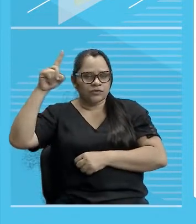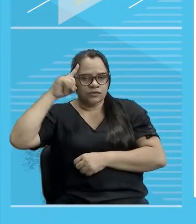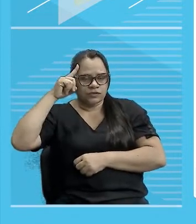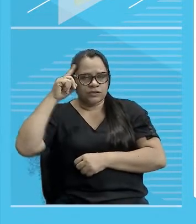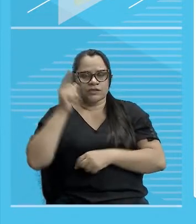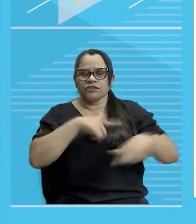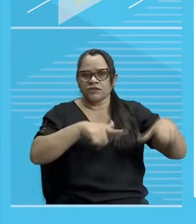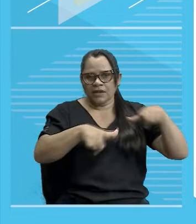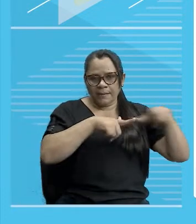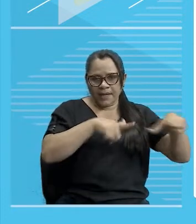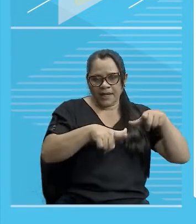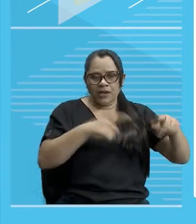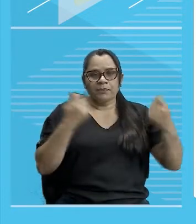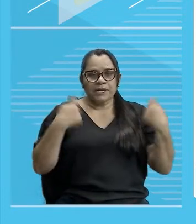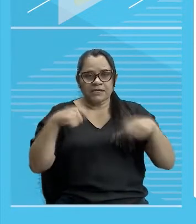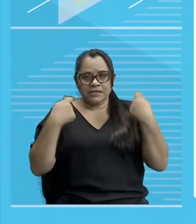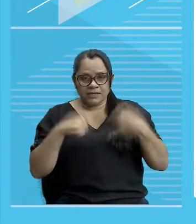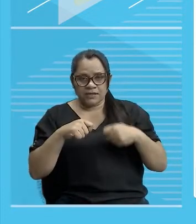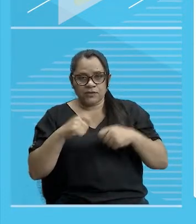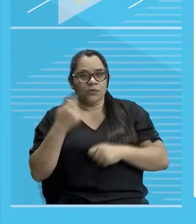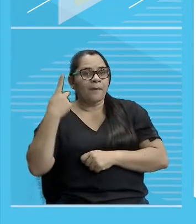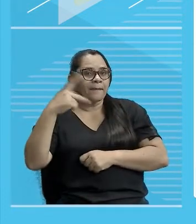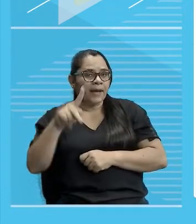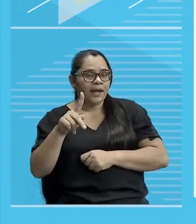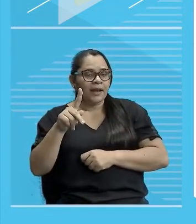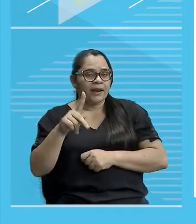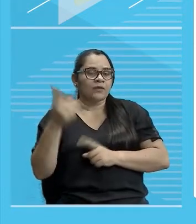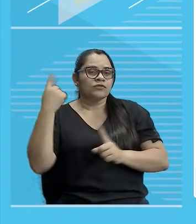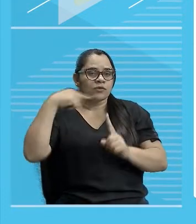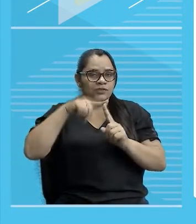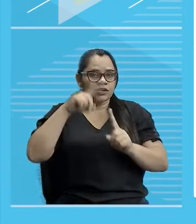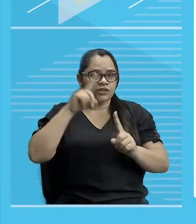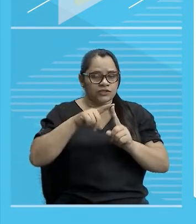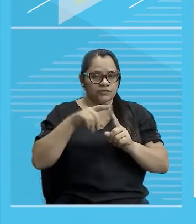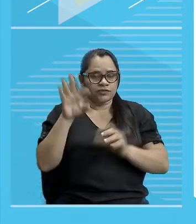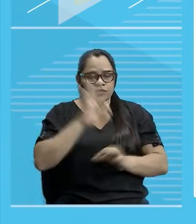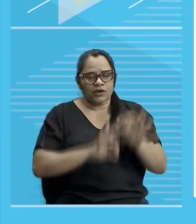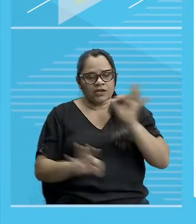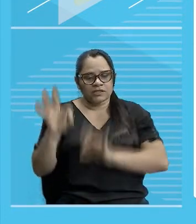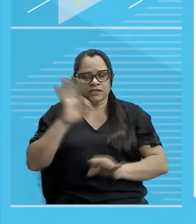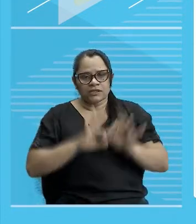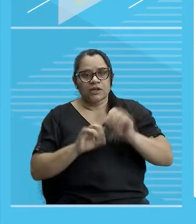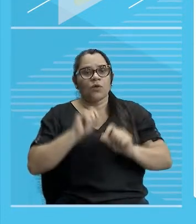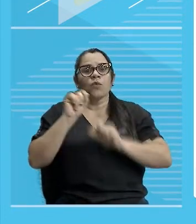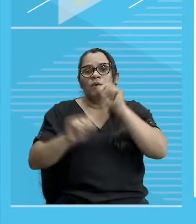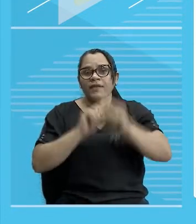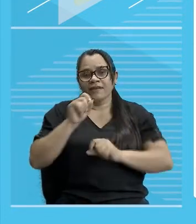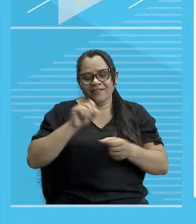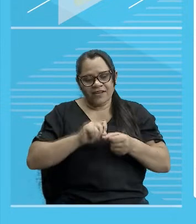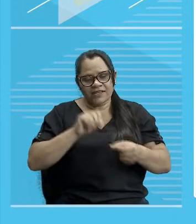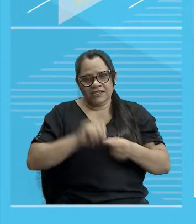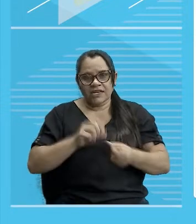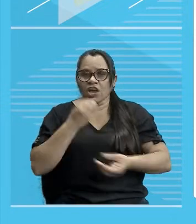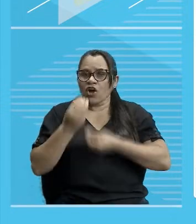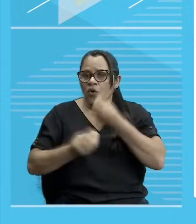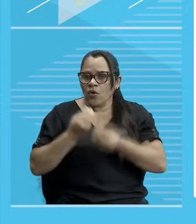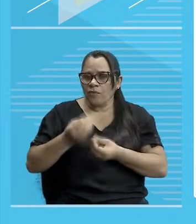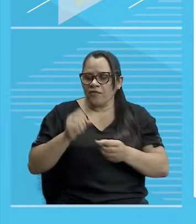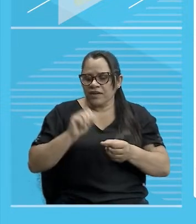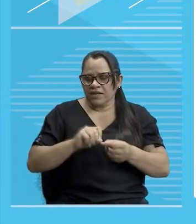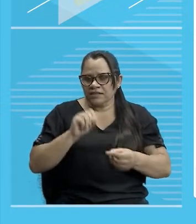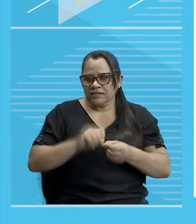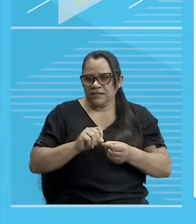necessárias para atingir os objetivos do planejamento Então o que fazer como fazer quando